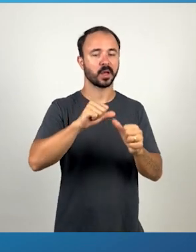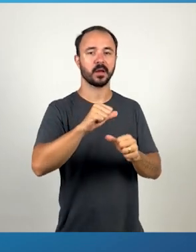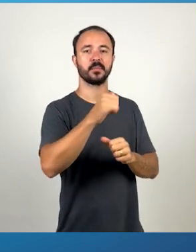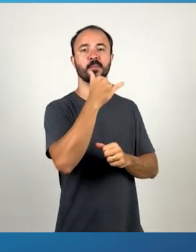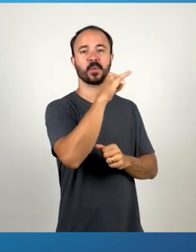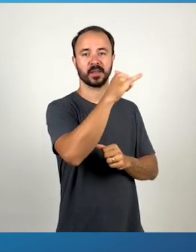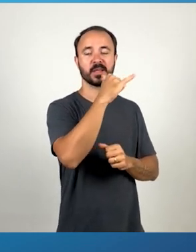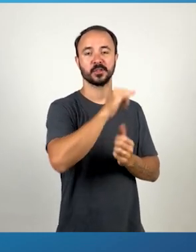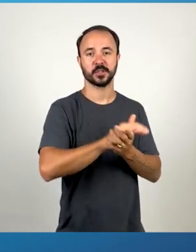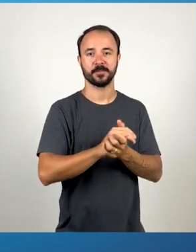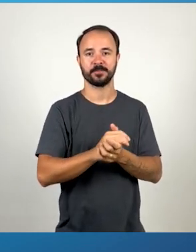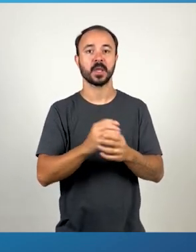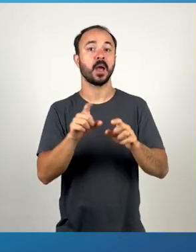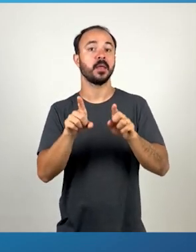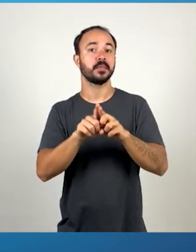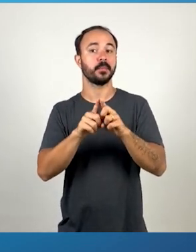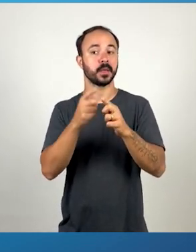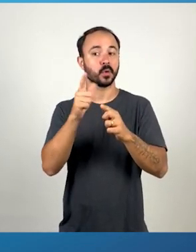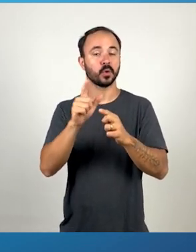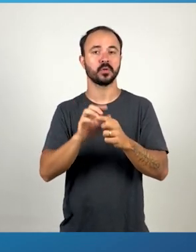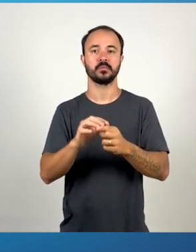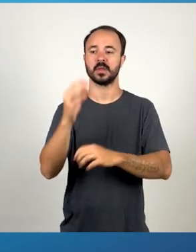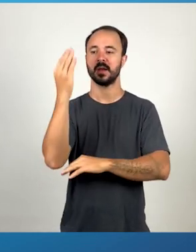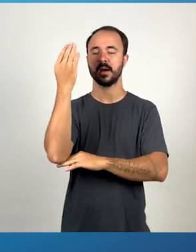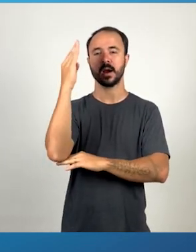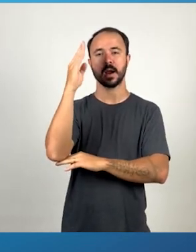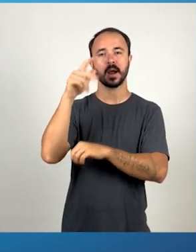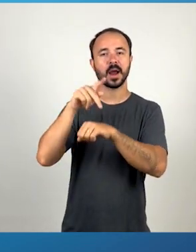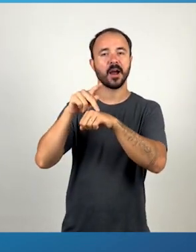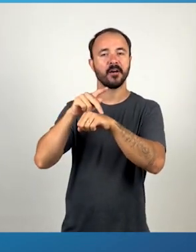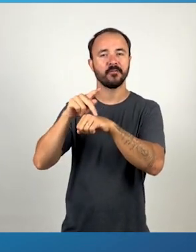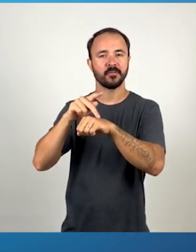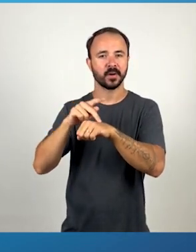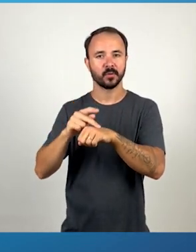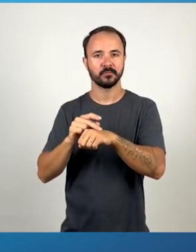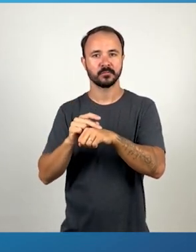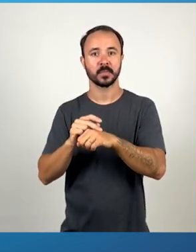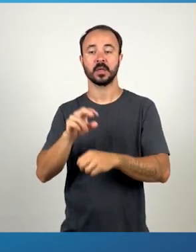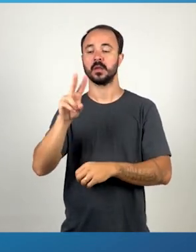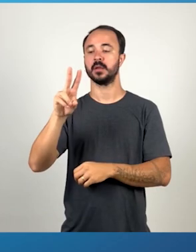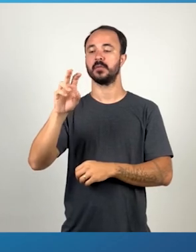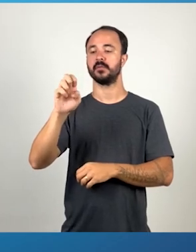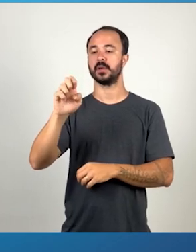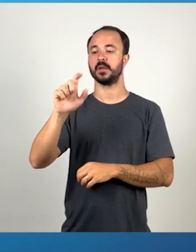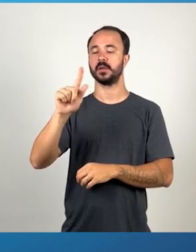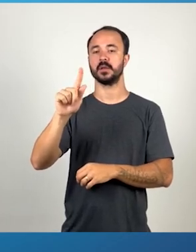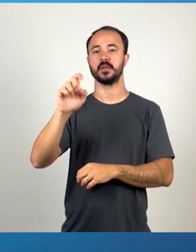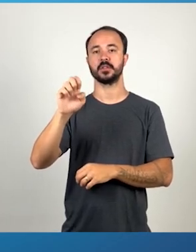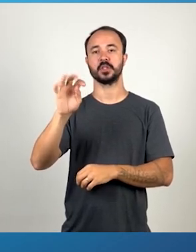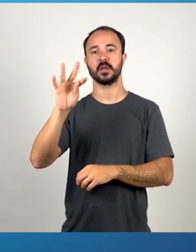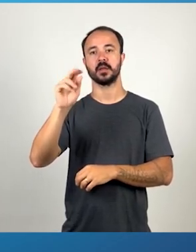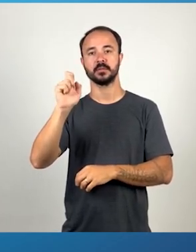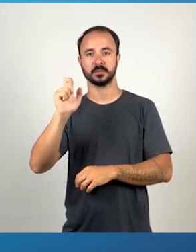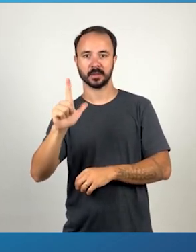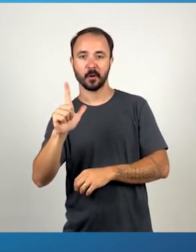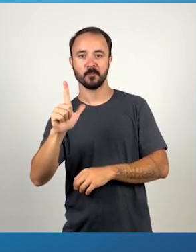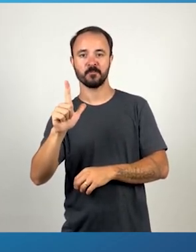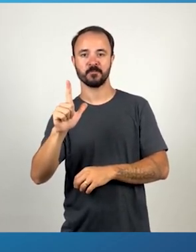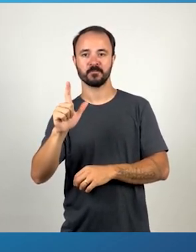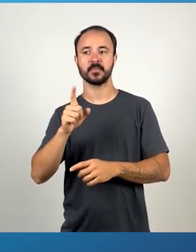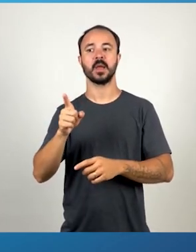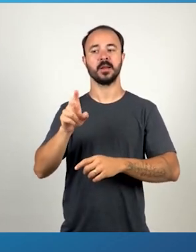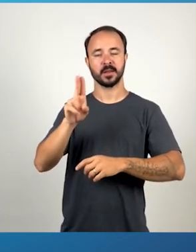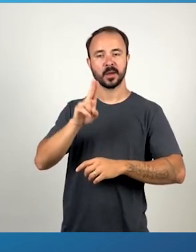carvão vegetal, ele é resultado da queima, ou seja, da combustão ou da carbonização, é o aquecimento na ausência de